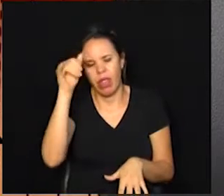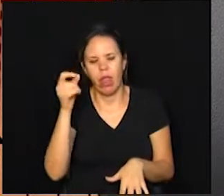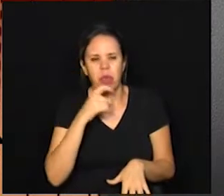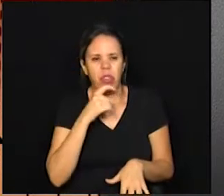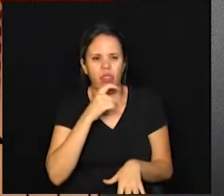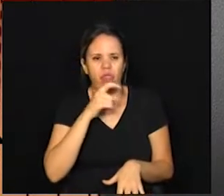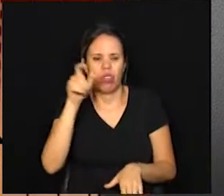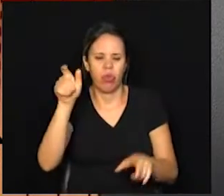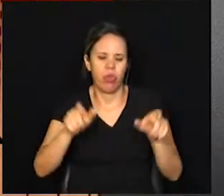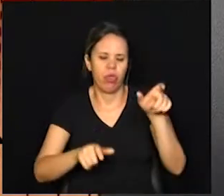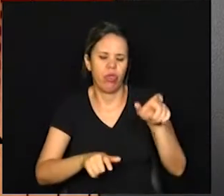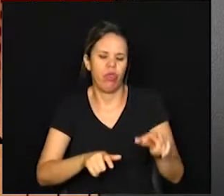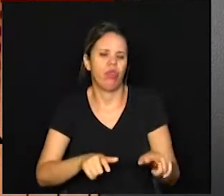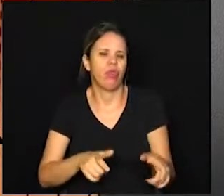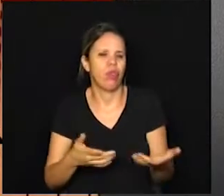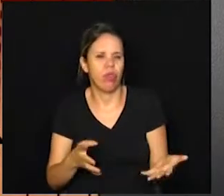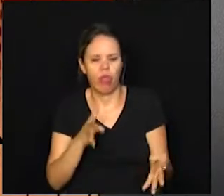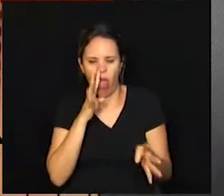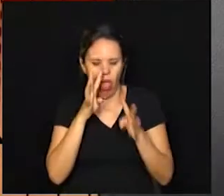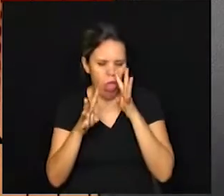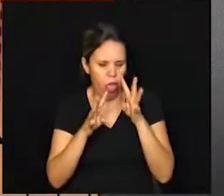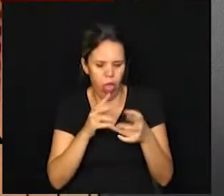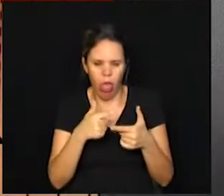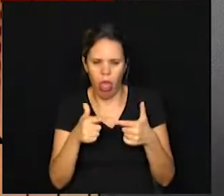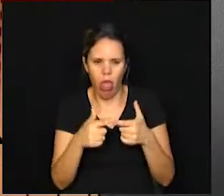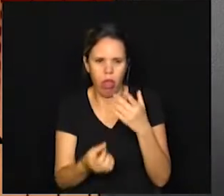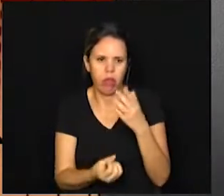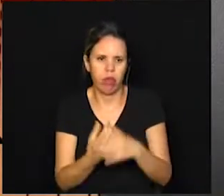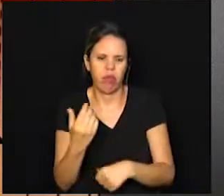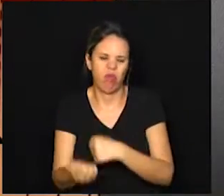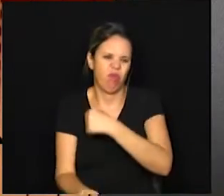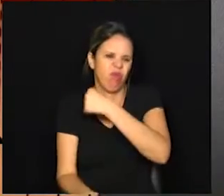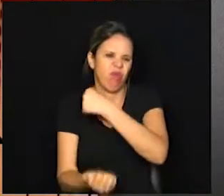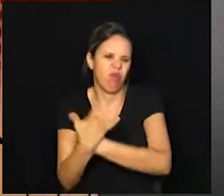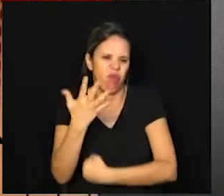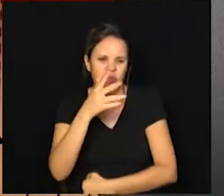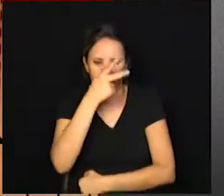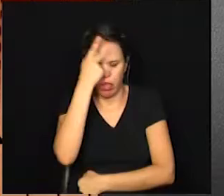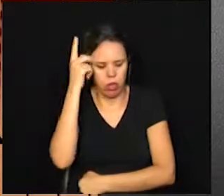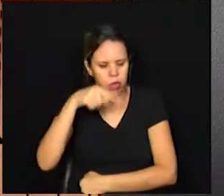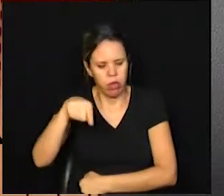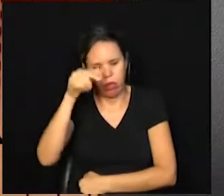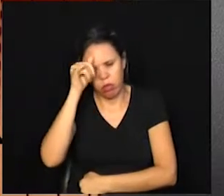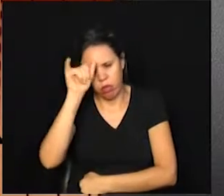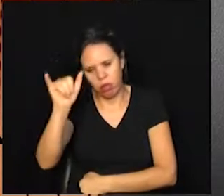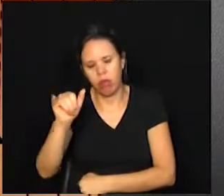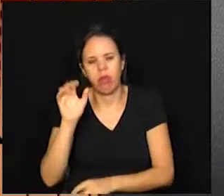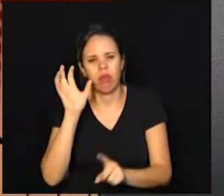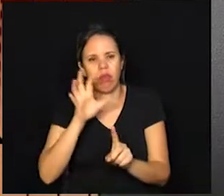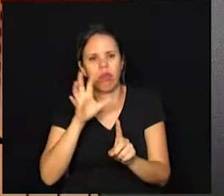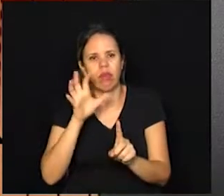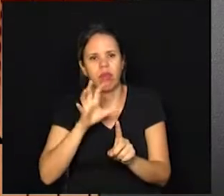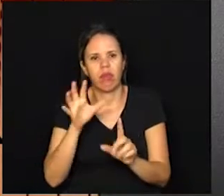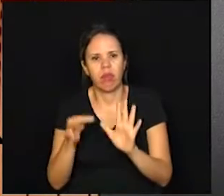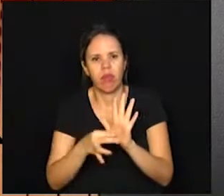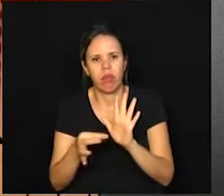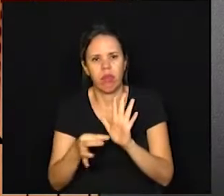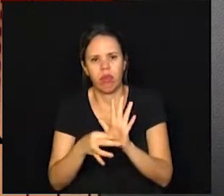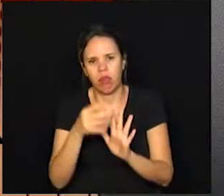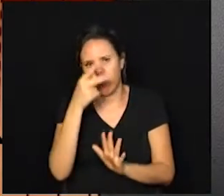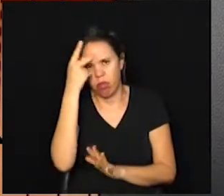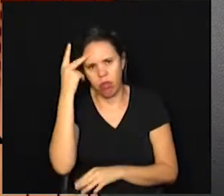pessoas, sobre acontecimentos, enganando a população e influenciando a opinião